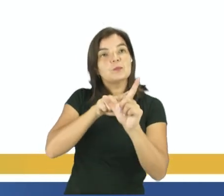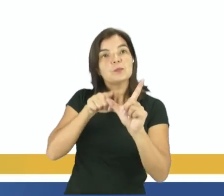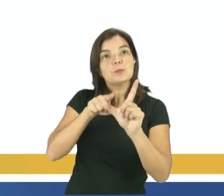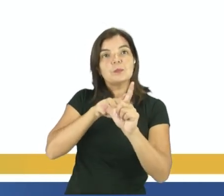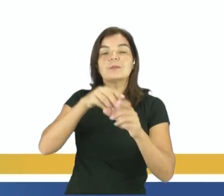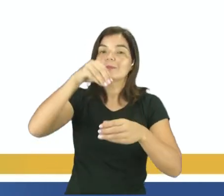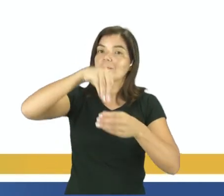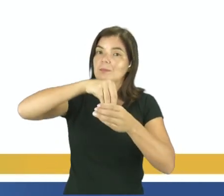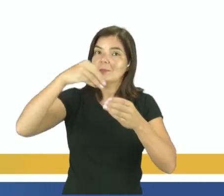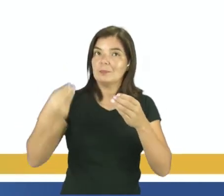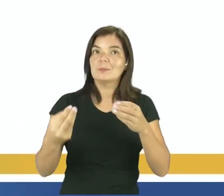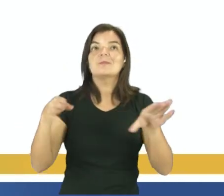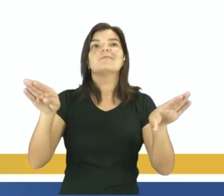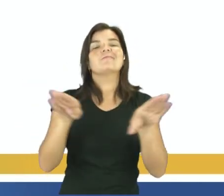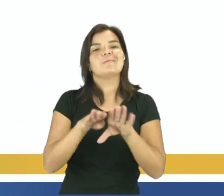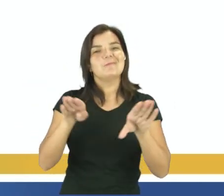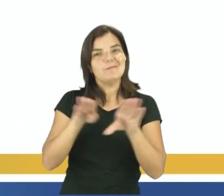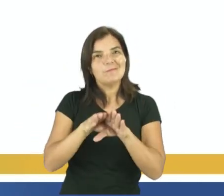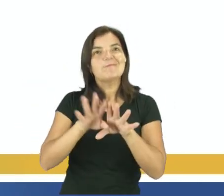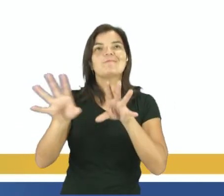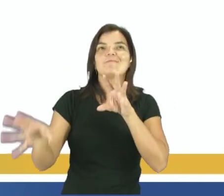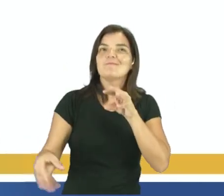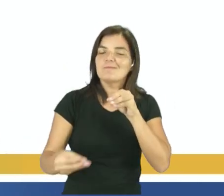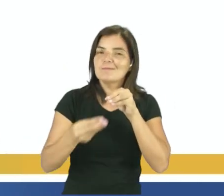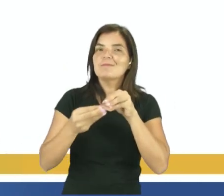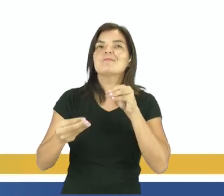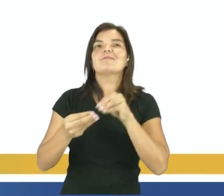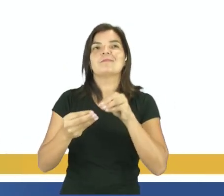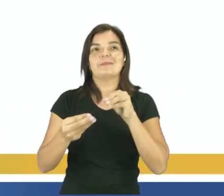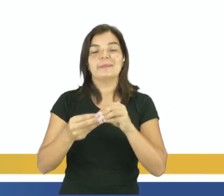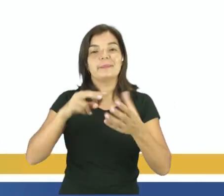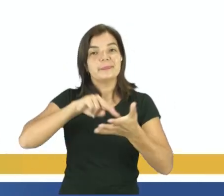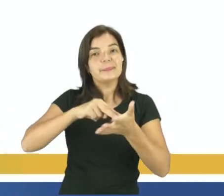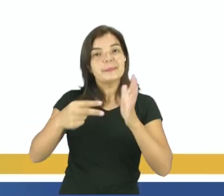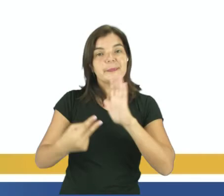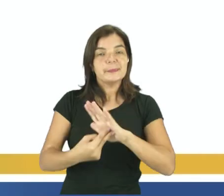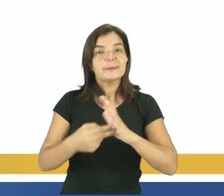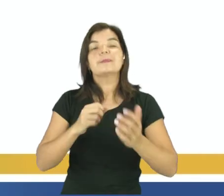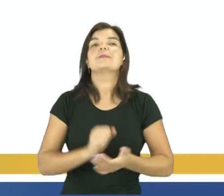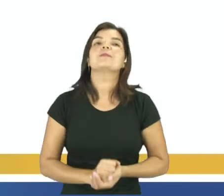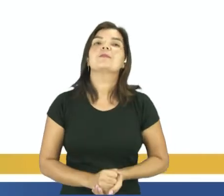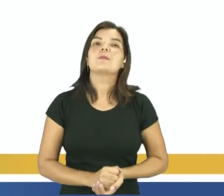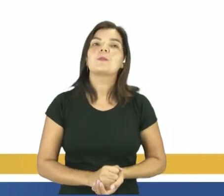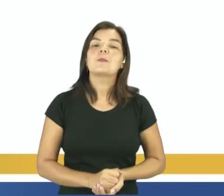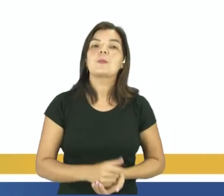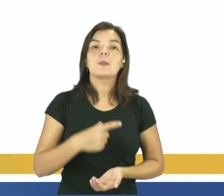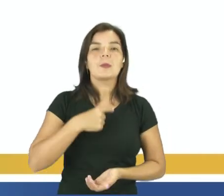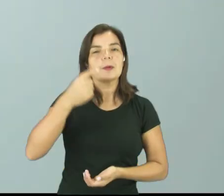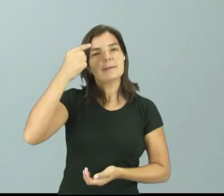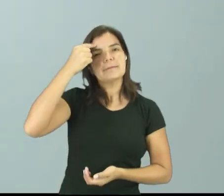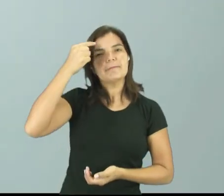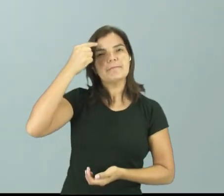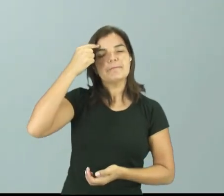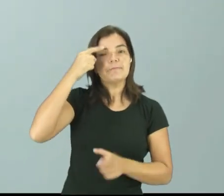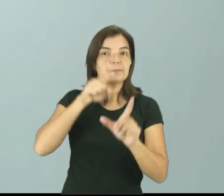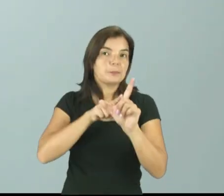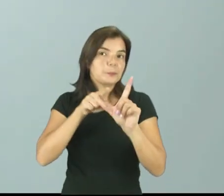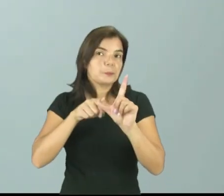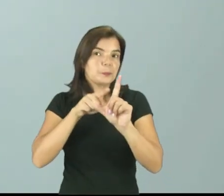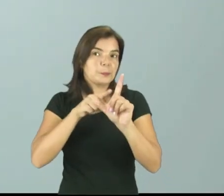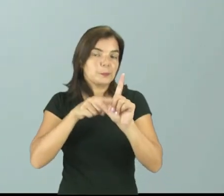Ângulos colaterais externos também são suplementares. Então, gente, ó, quando você pensa em